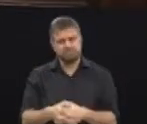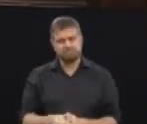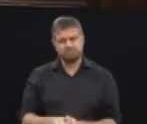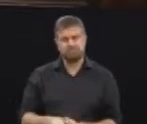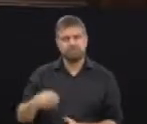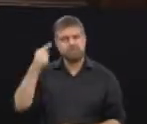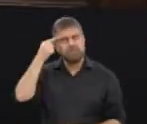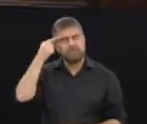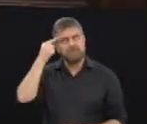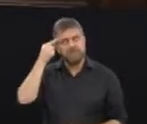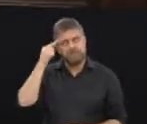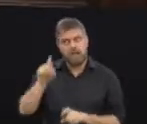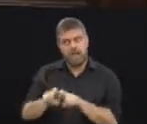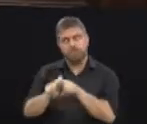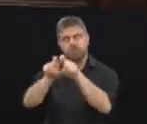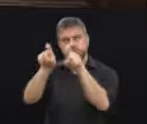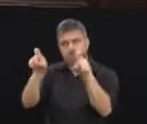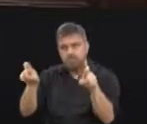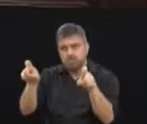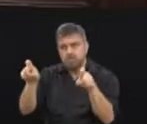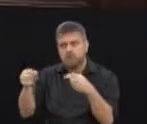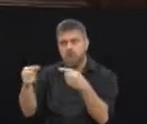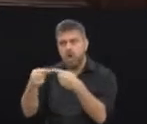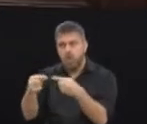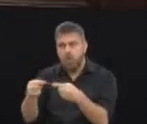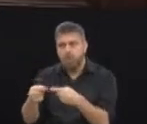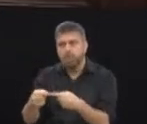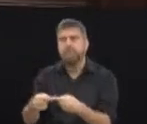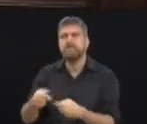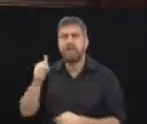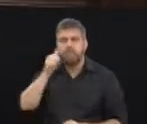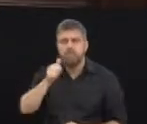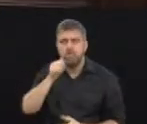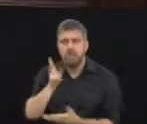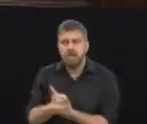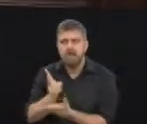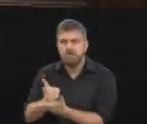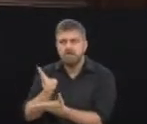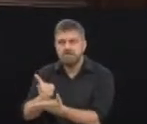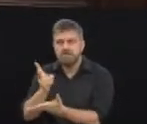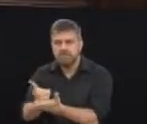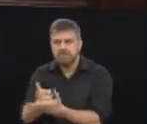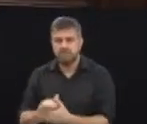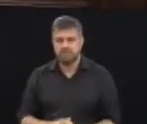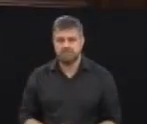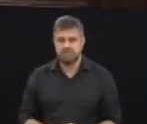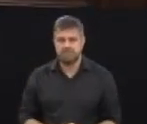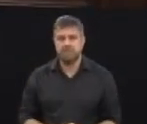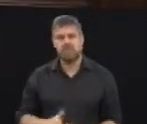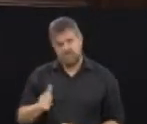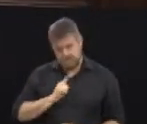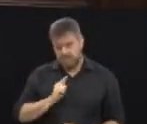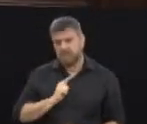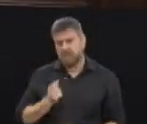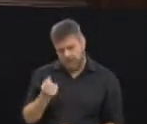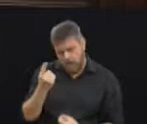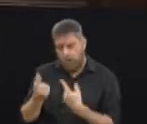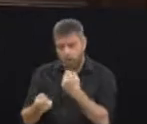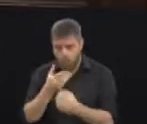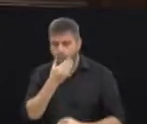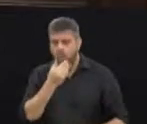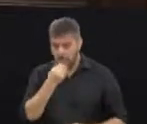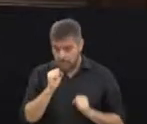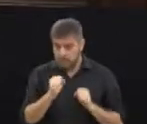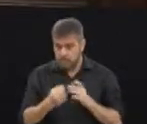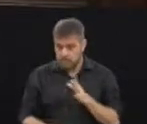confusão. Como o ginecologista é um médico praticamente só de mulheres, claro que tem algumas exceções de